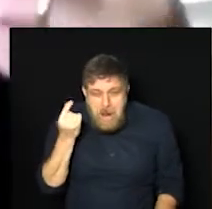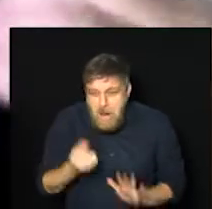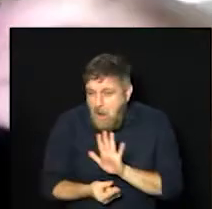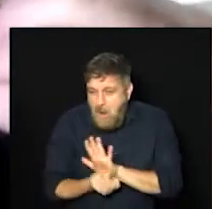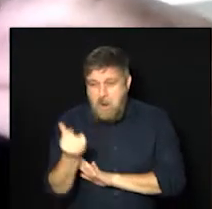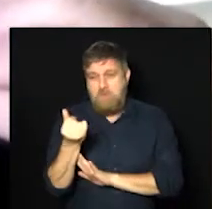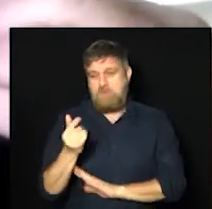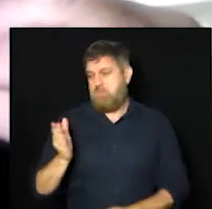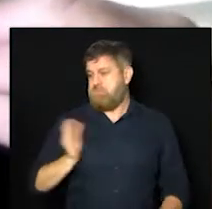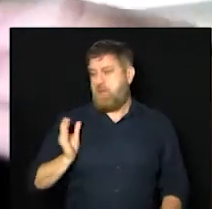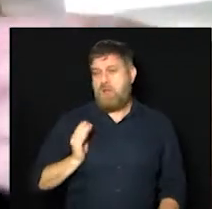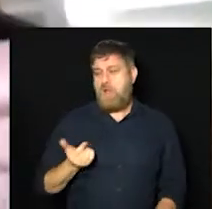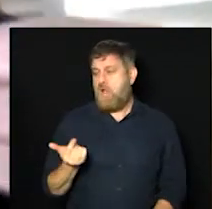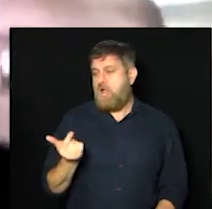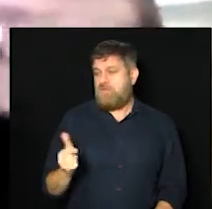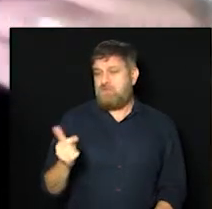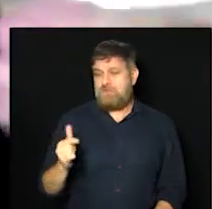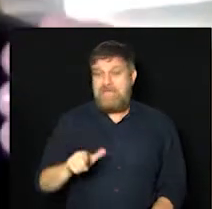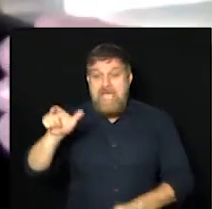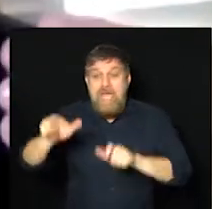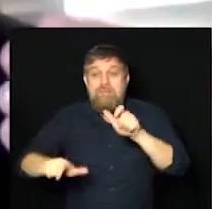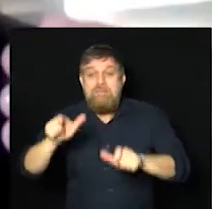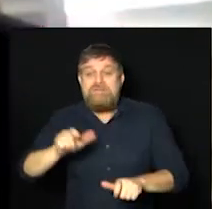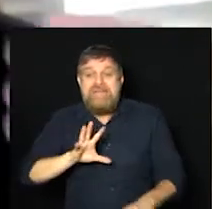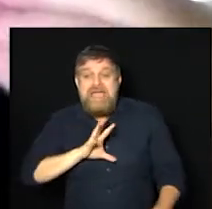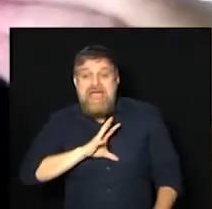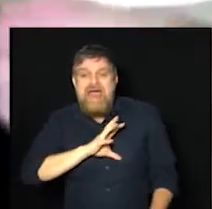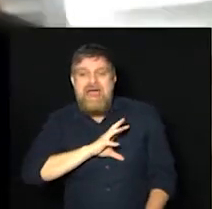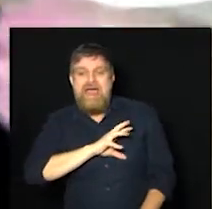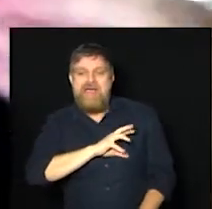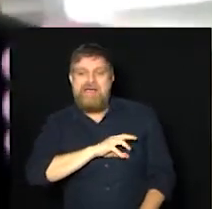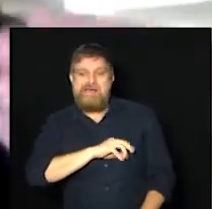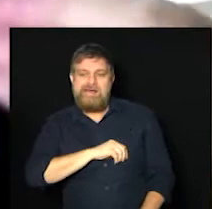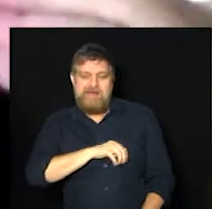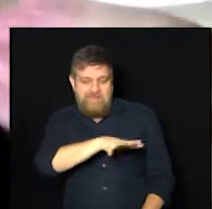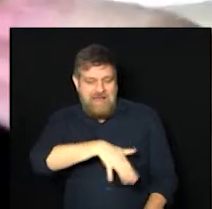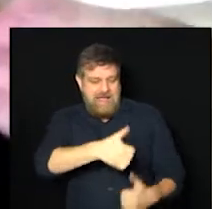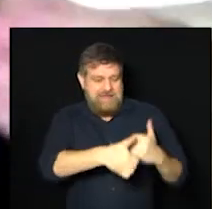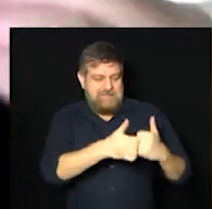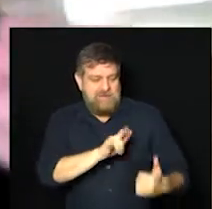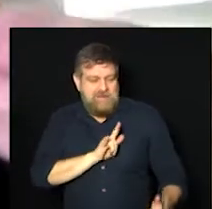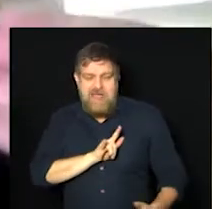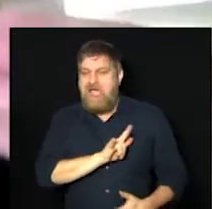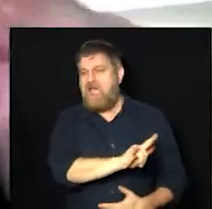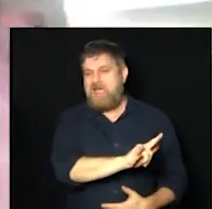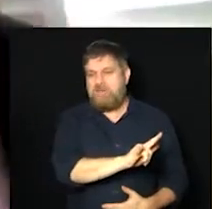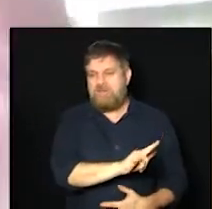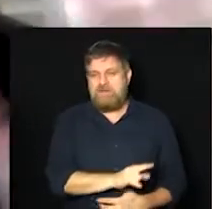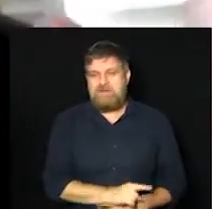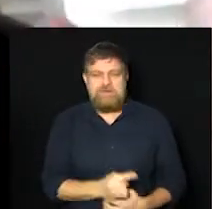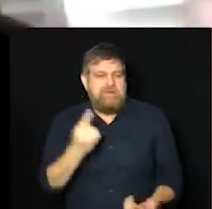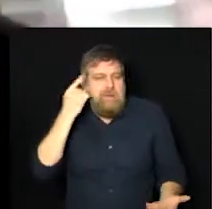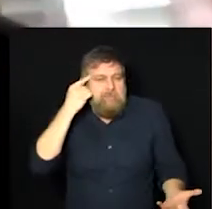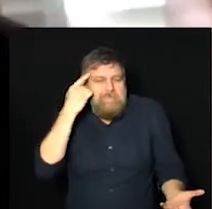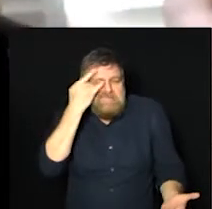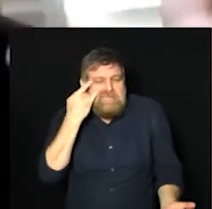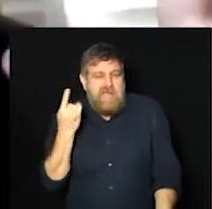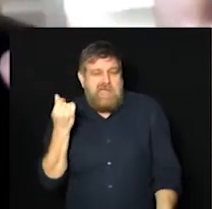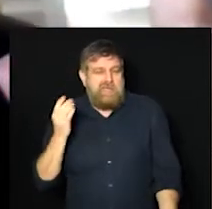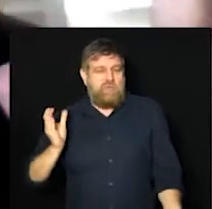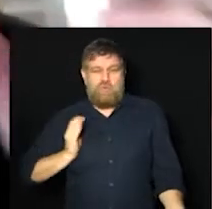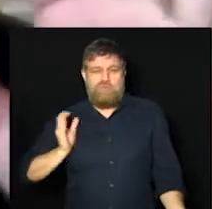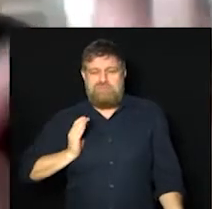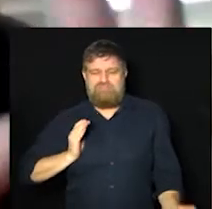Sim. Então, o esporte amador é para quem ama. Para quem ama o esporte amador, é assim. Não adianta você falar outra